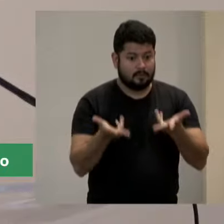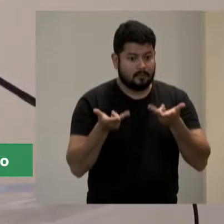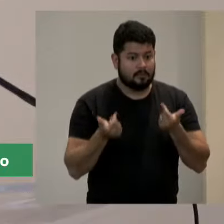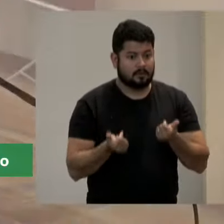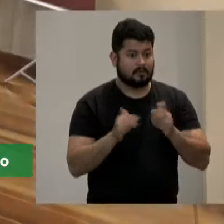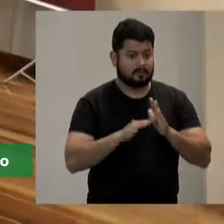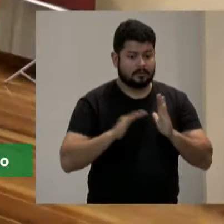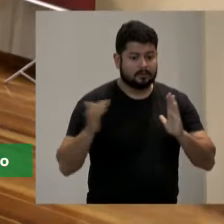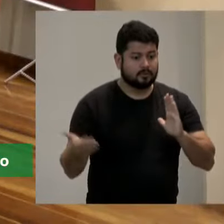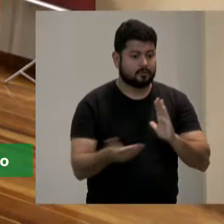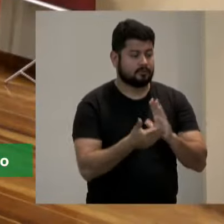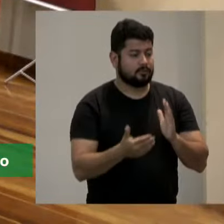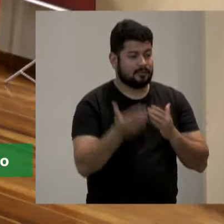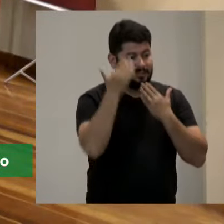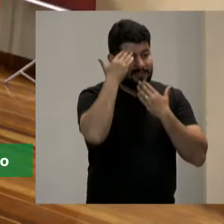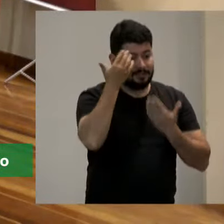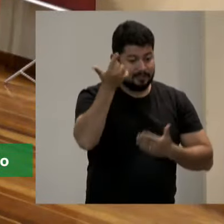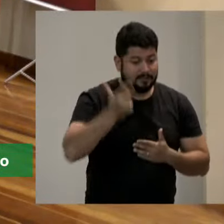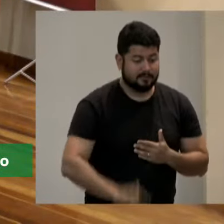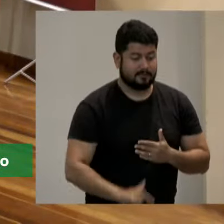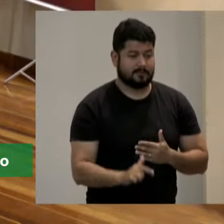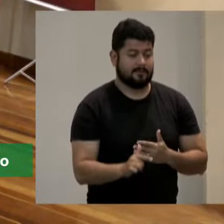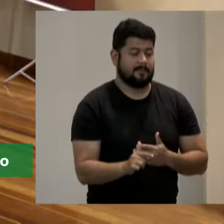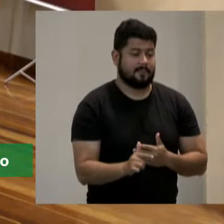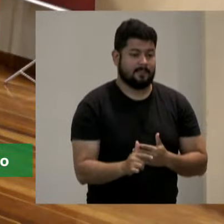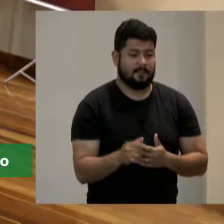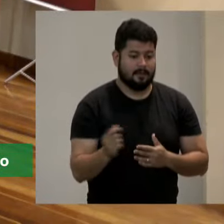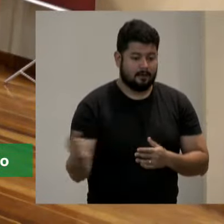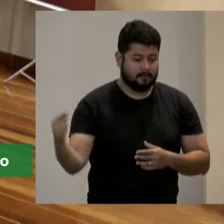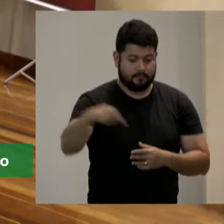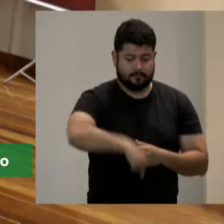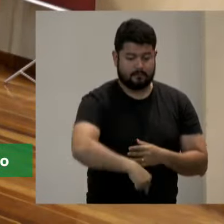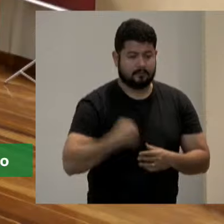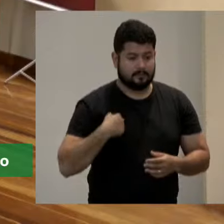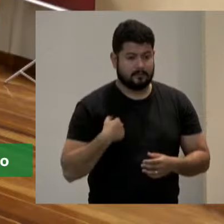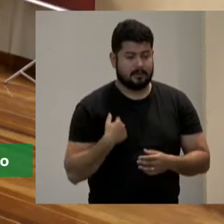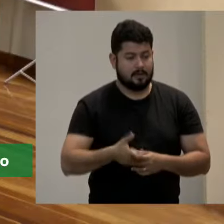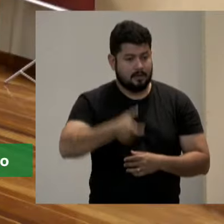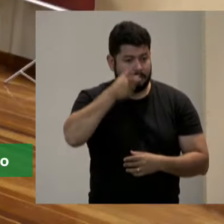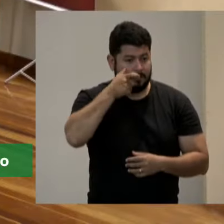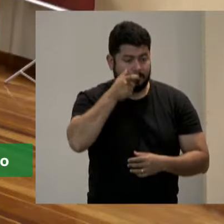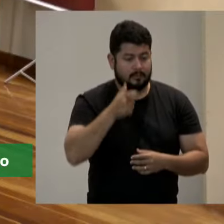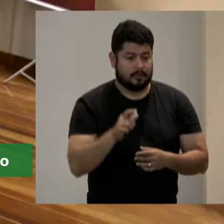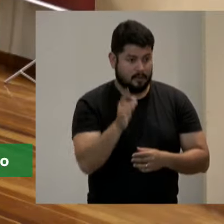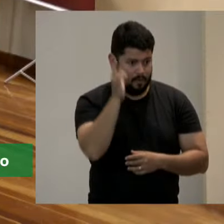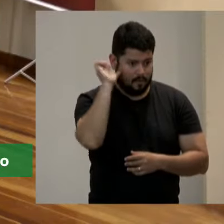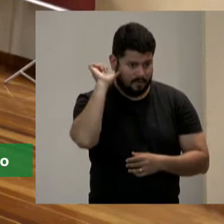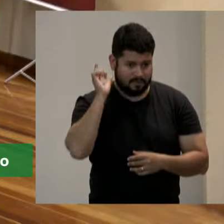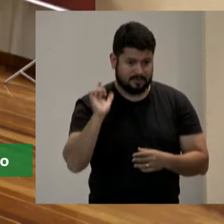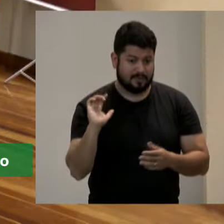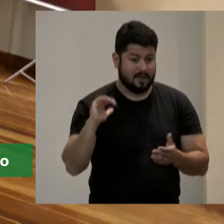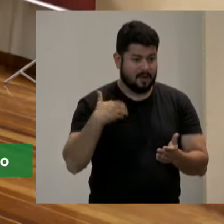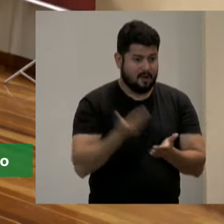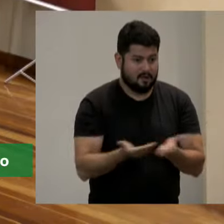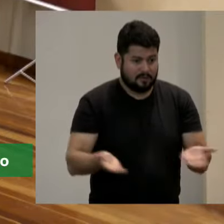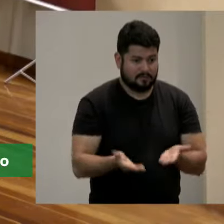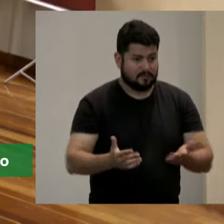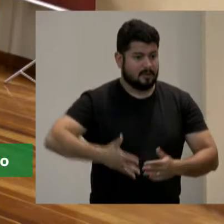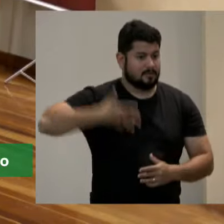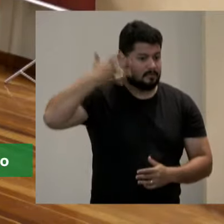agradecer novamente pela oportunidade também de estar aqui. Eu pude acompanhar um pouco o evento ontem e hoje a palestra